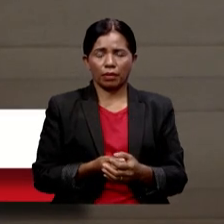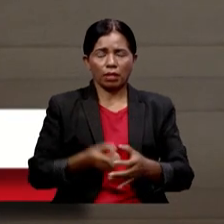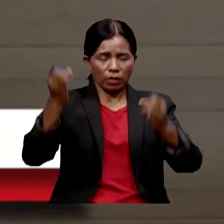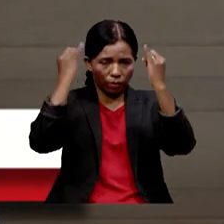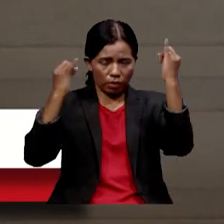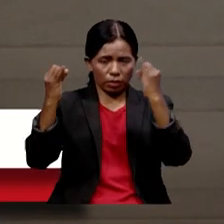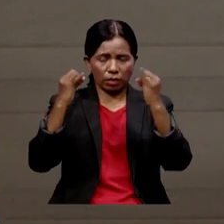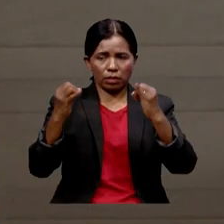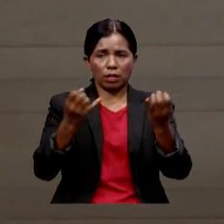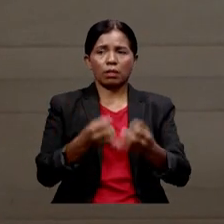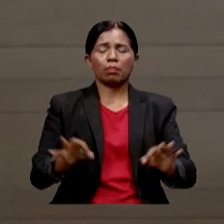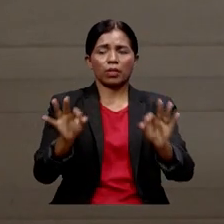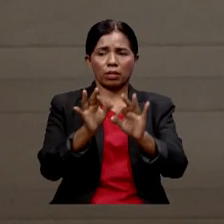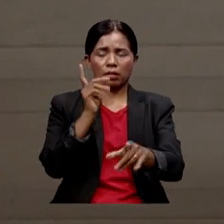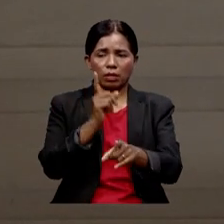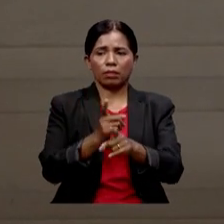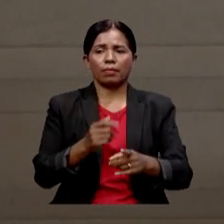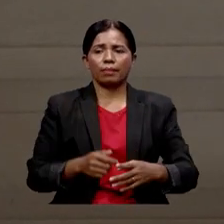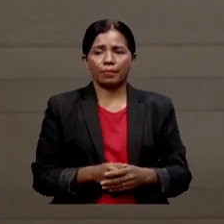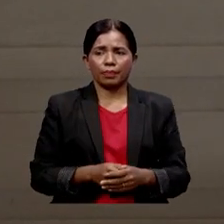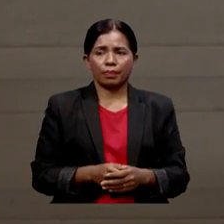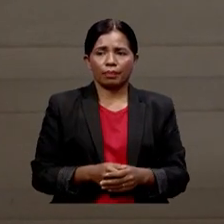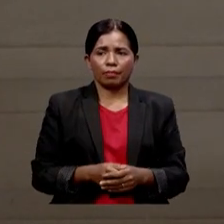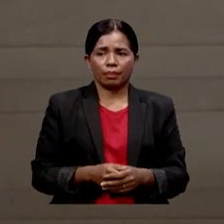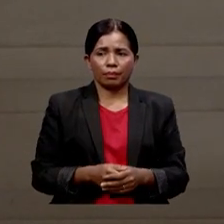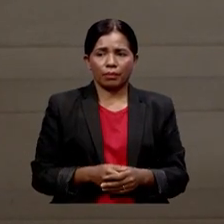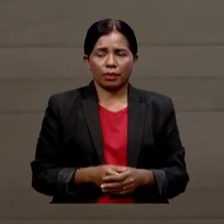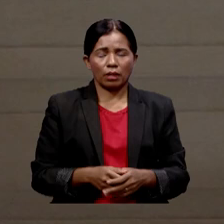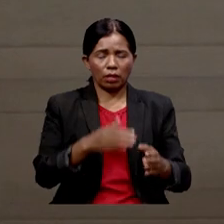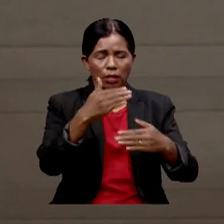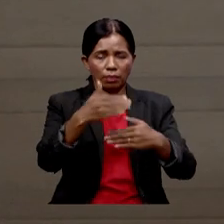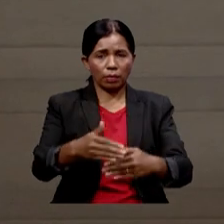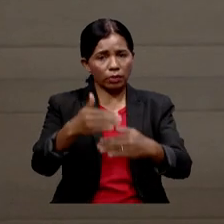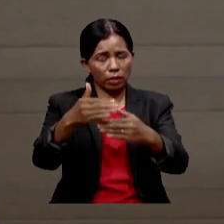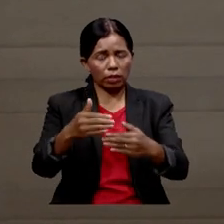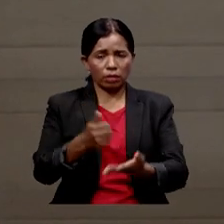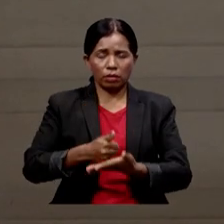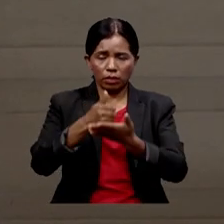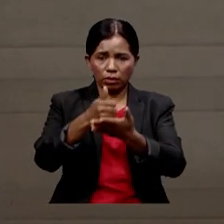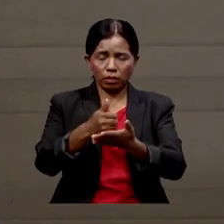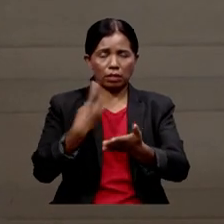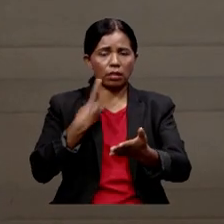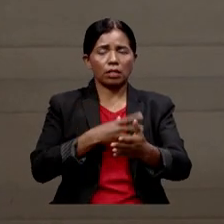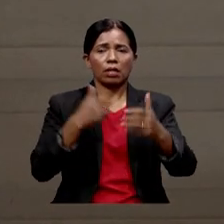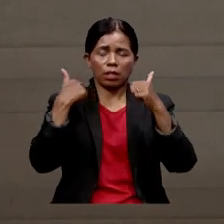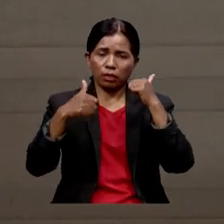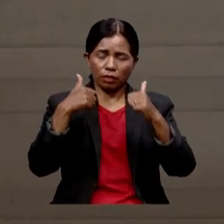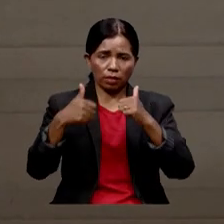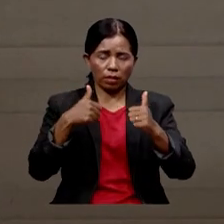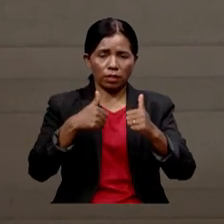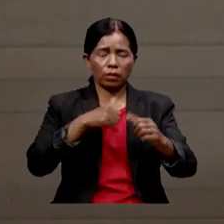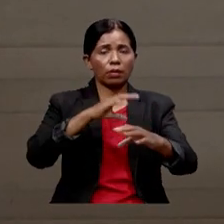informação é bem maca importante teves, não é? E o processo atu facilita itania atividades